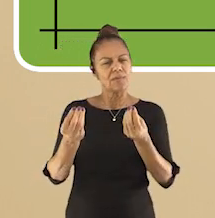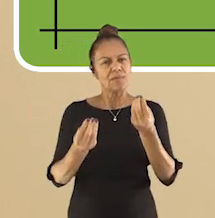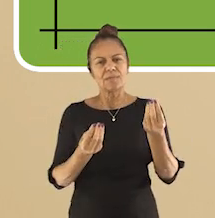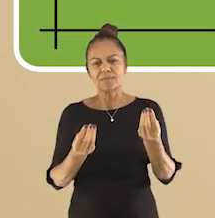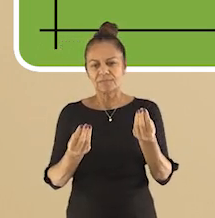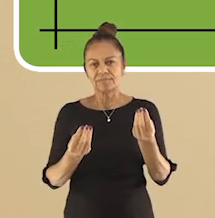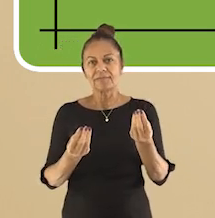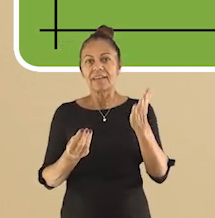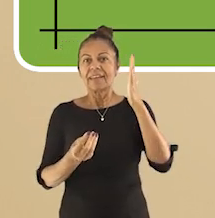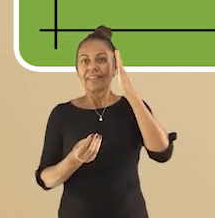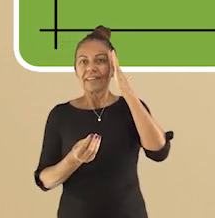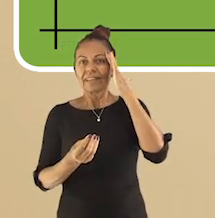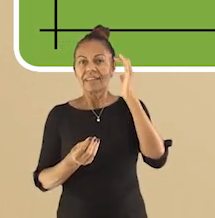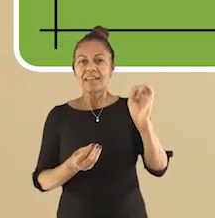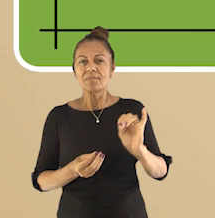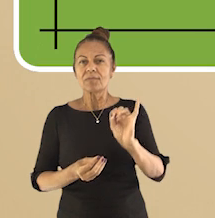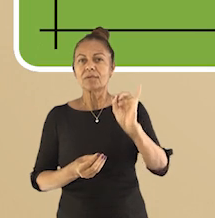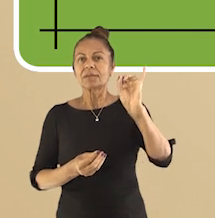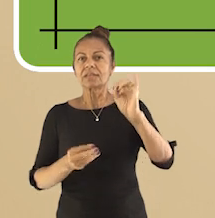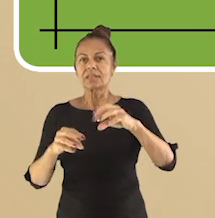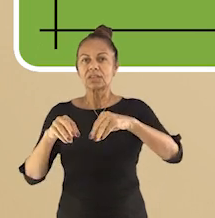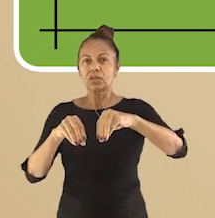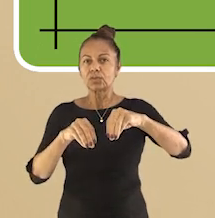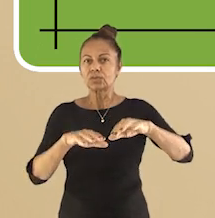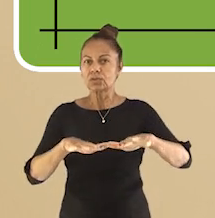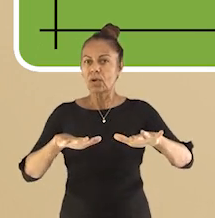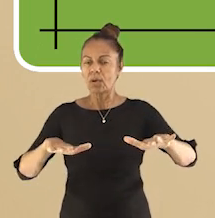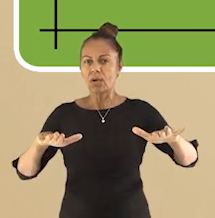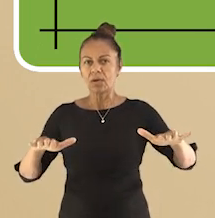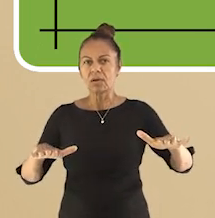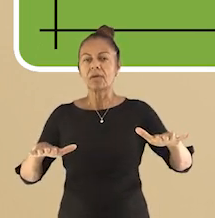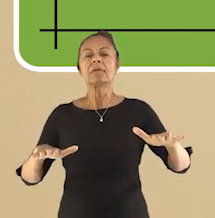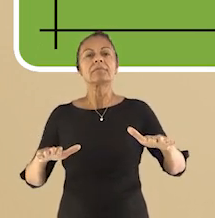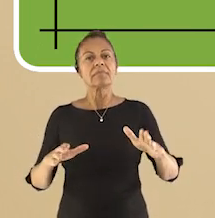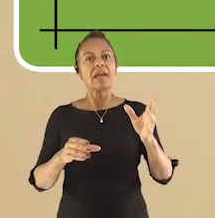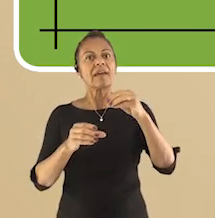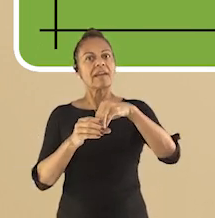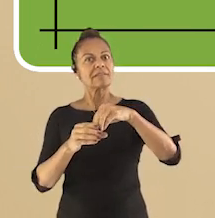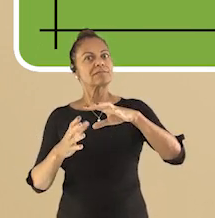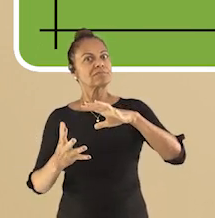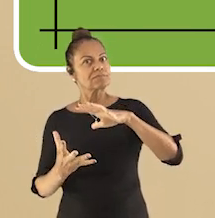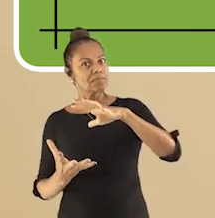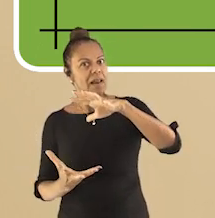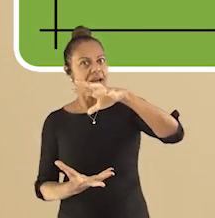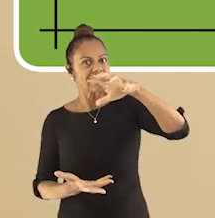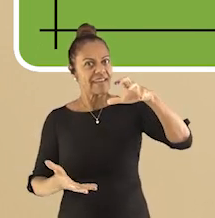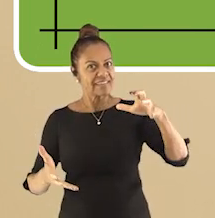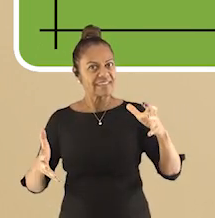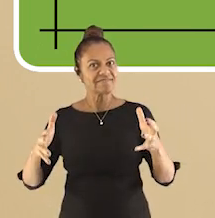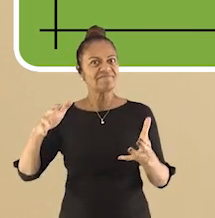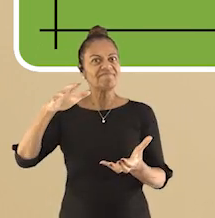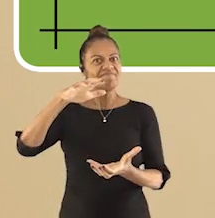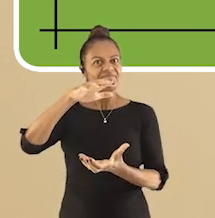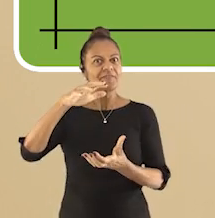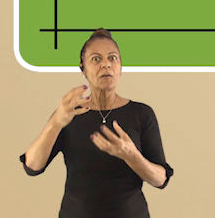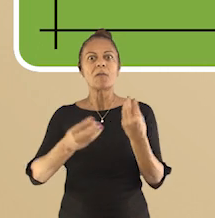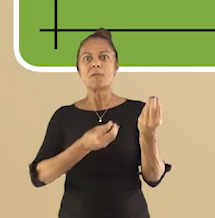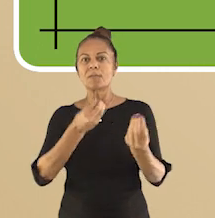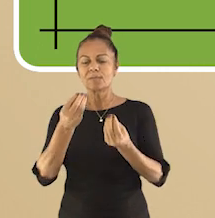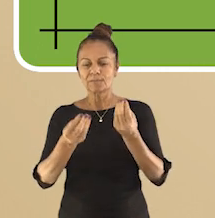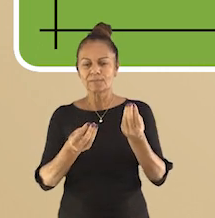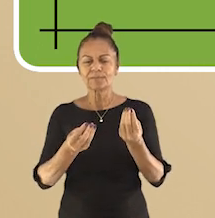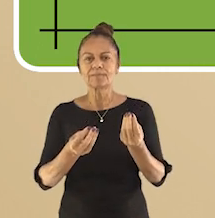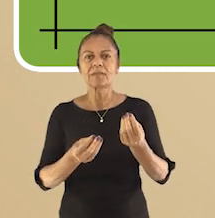a importância do solo para a vida do planeta. E aos estudantes, não esqueçam de registrar a sua presença em